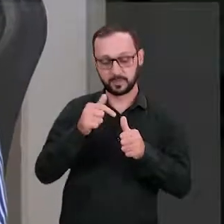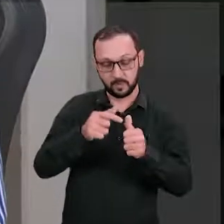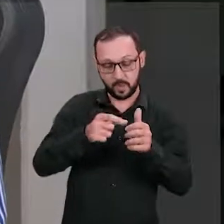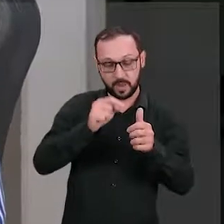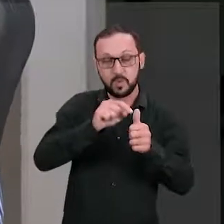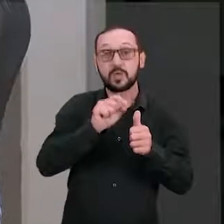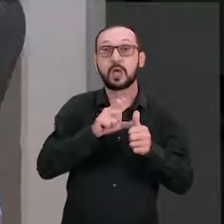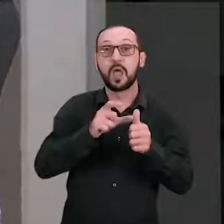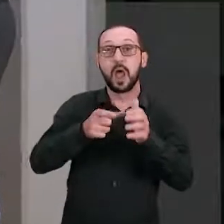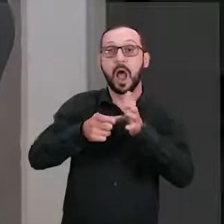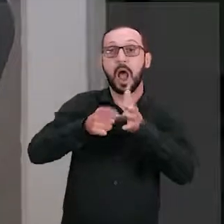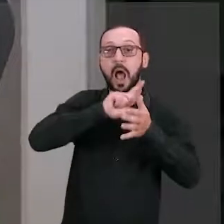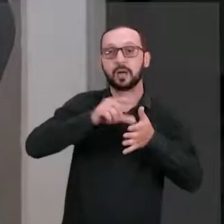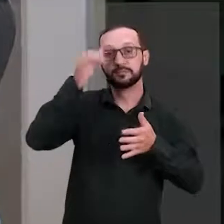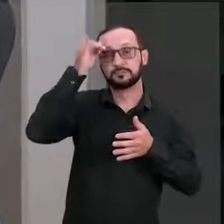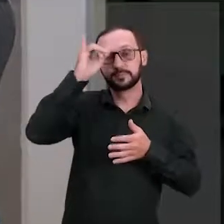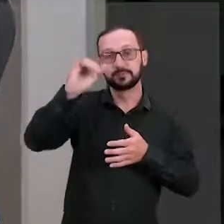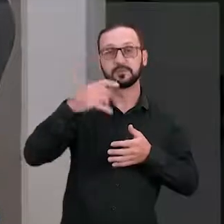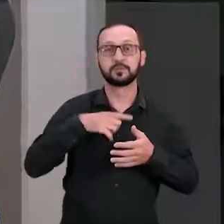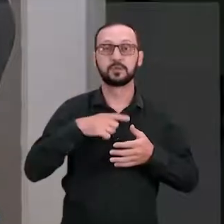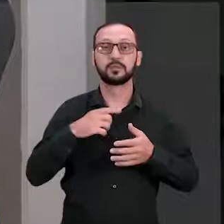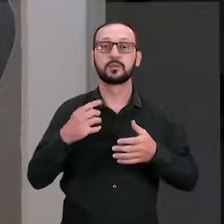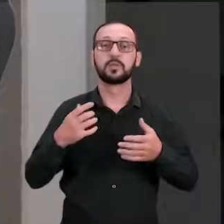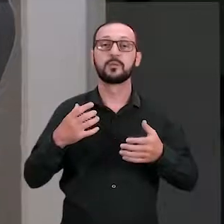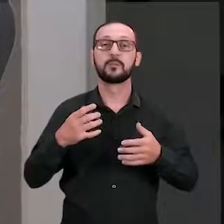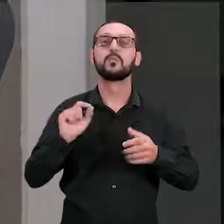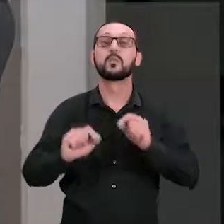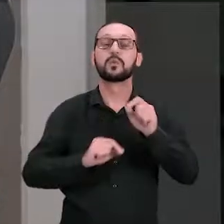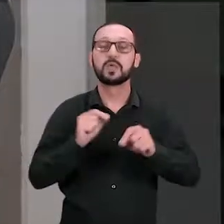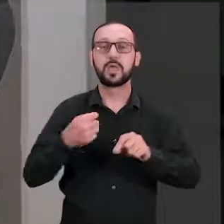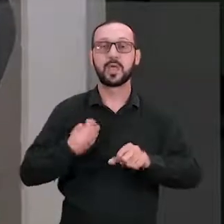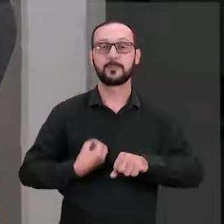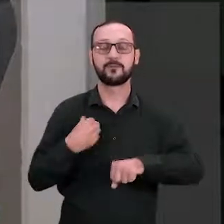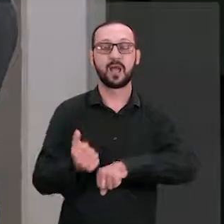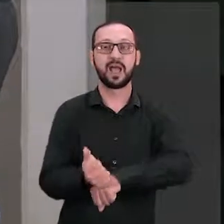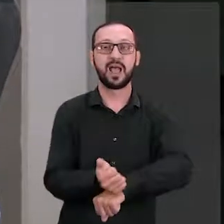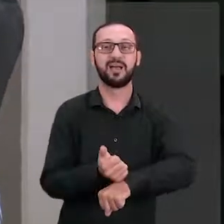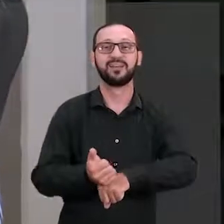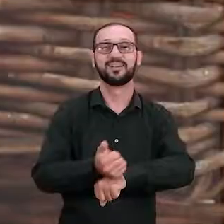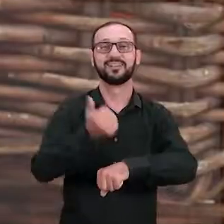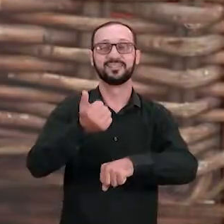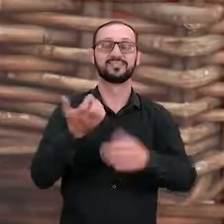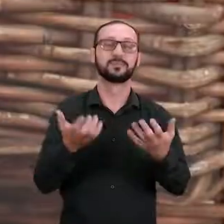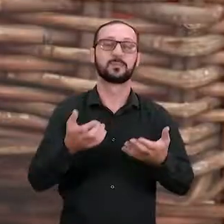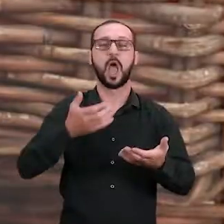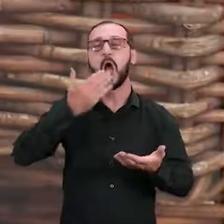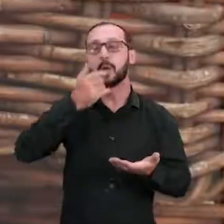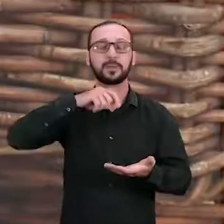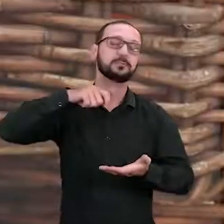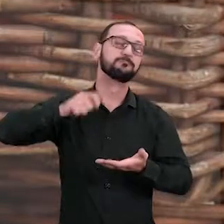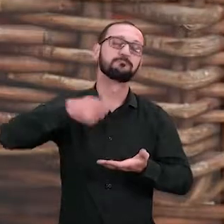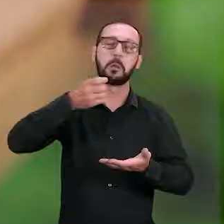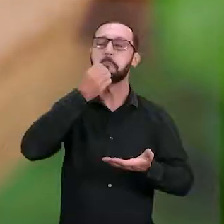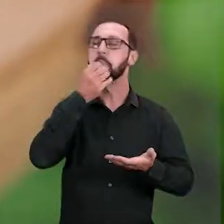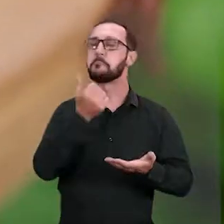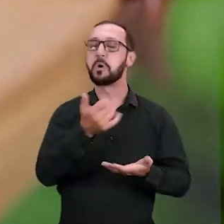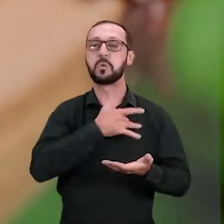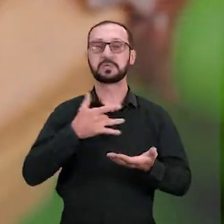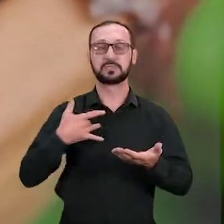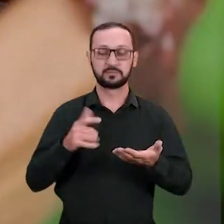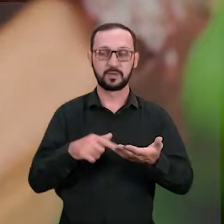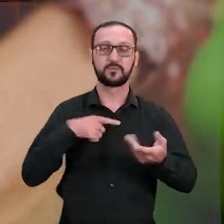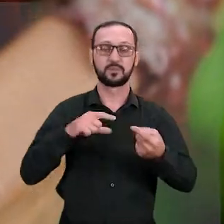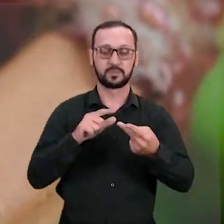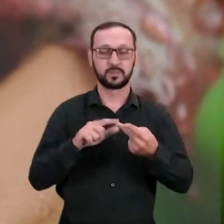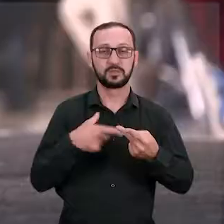sentido preventivo com a pessoa, ela buscar ter uma qualidade de vida, ou seja, uma boa alimentação, fazer uma